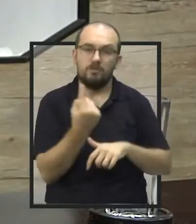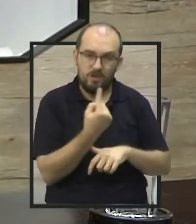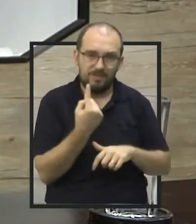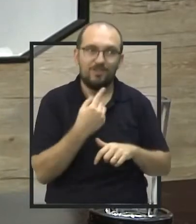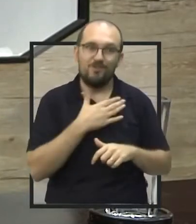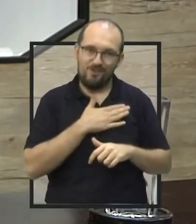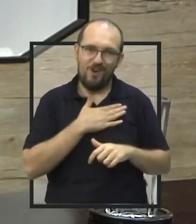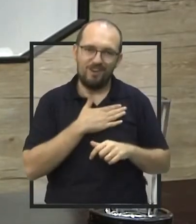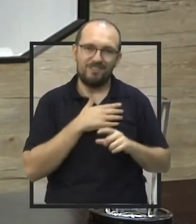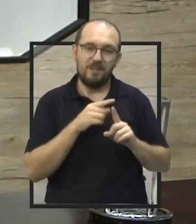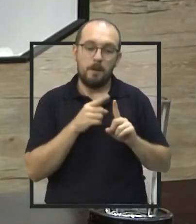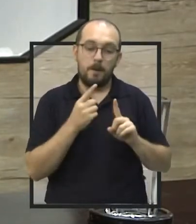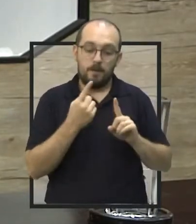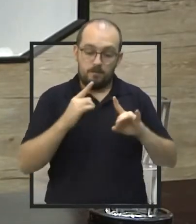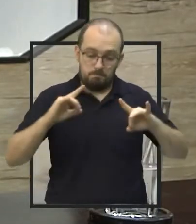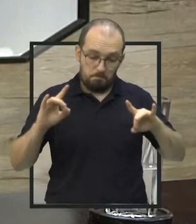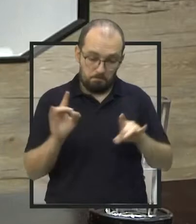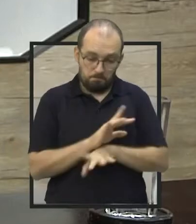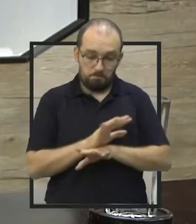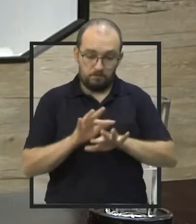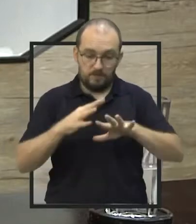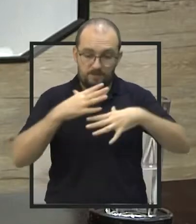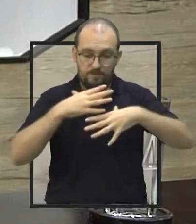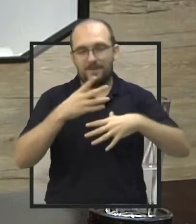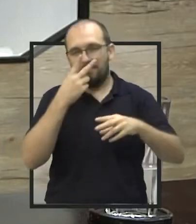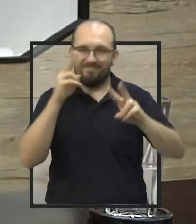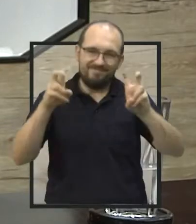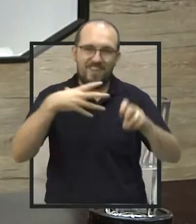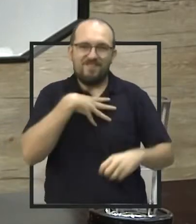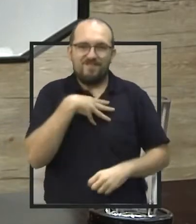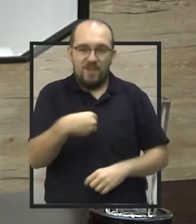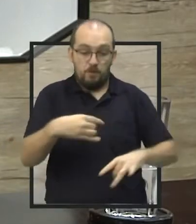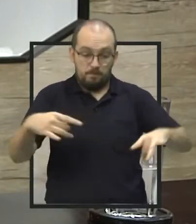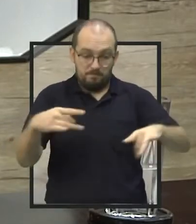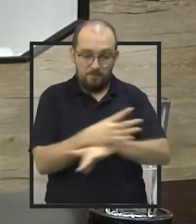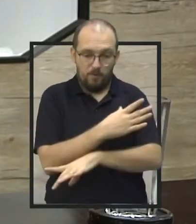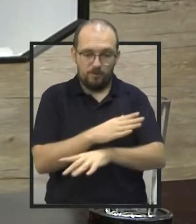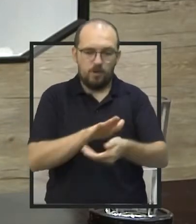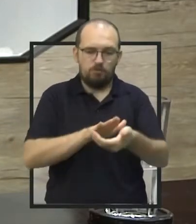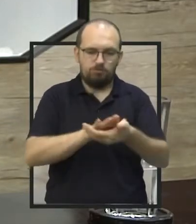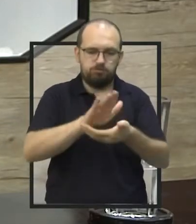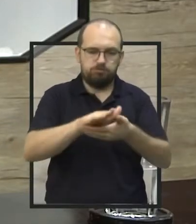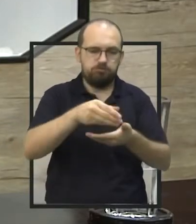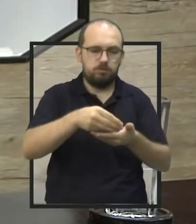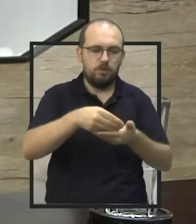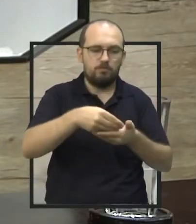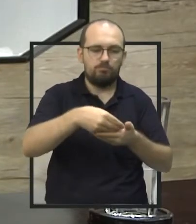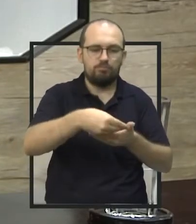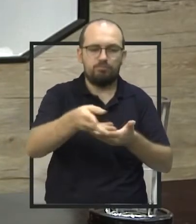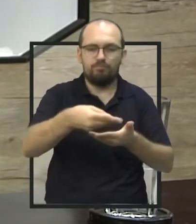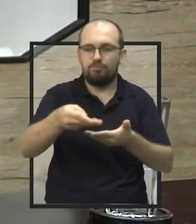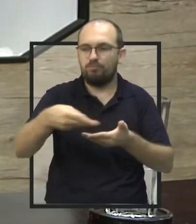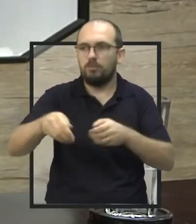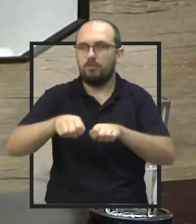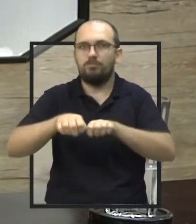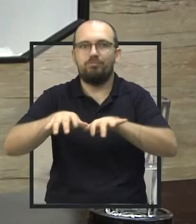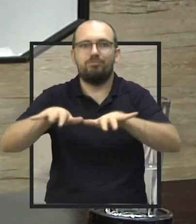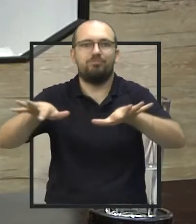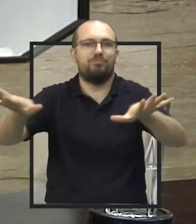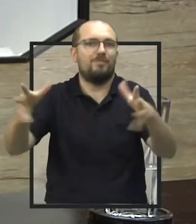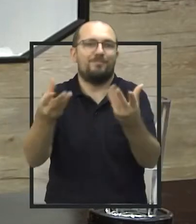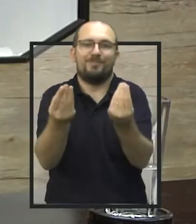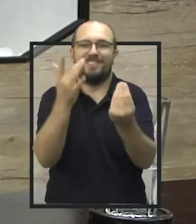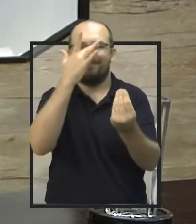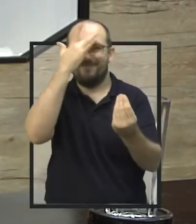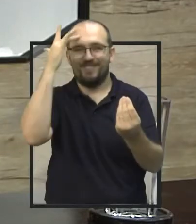depois ele alcança uma repercussão tão legal e alcança tantos corações, digamos assim, né? Que de solitário ele se torna algo